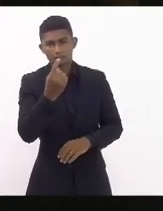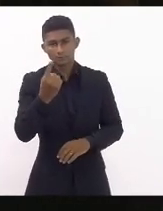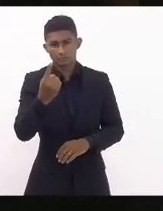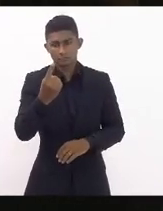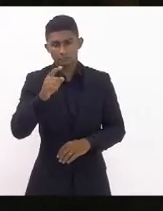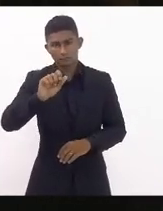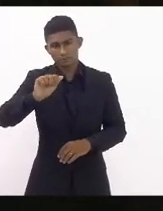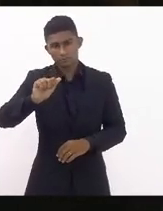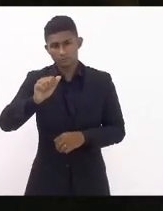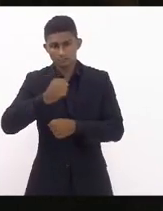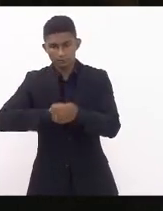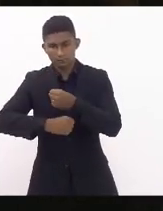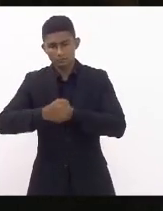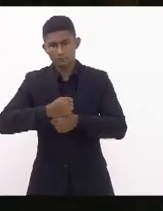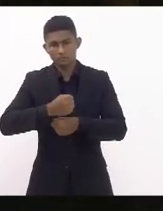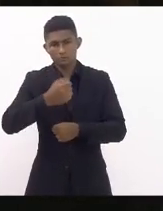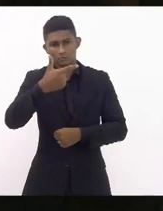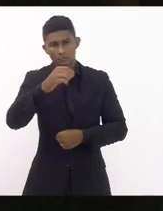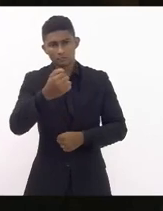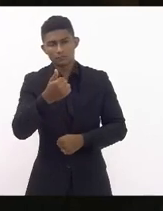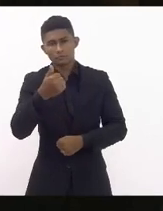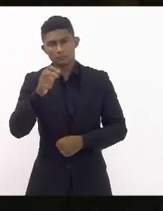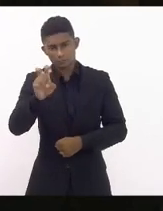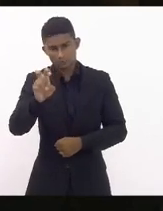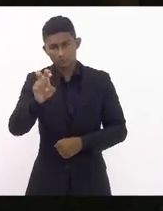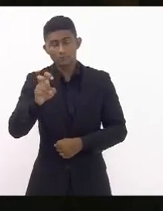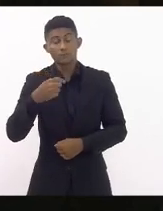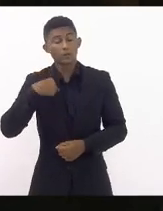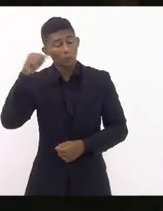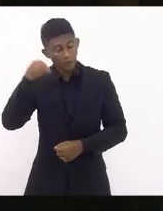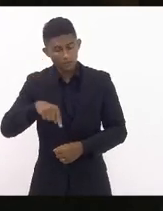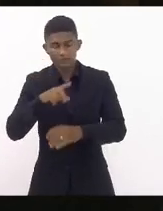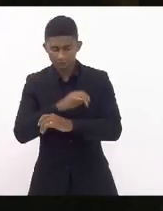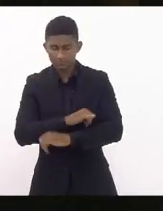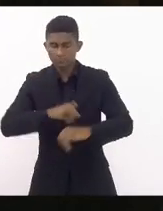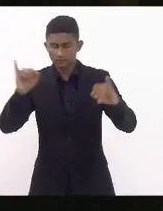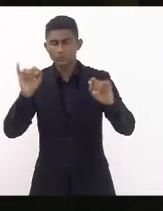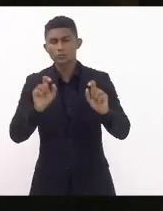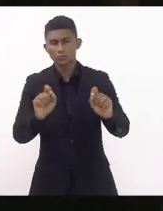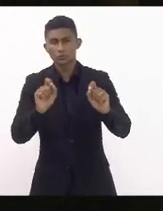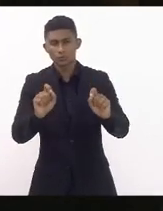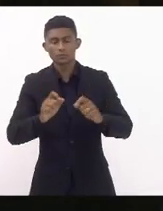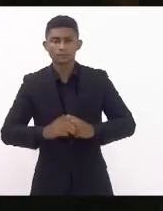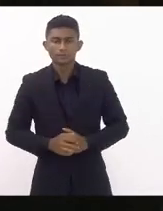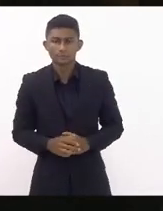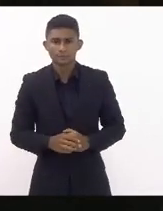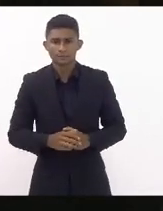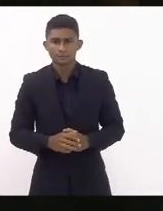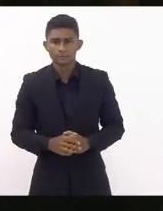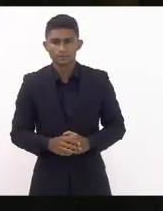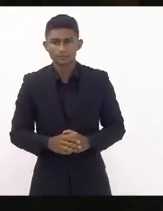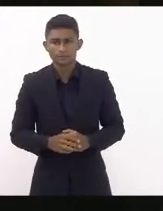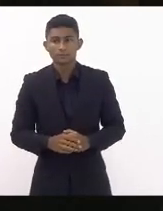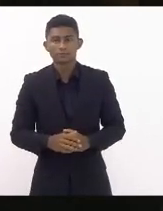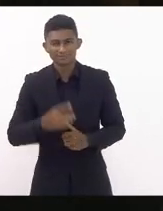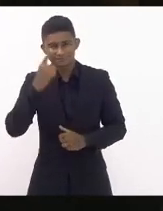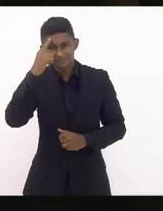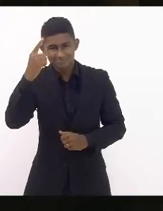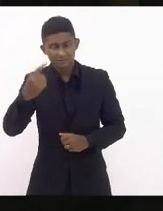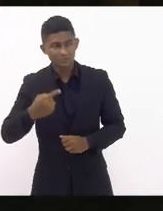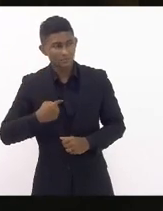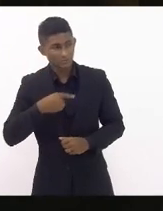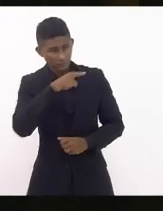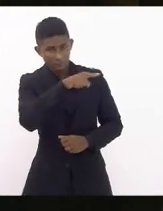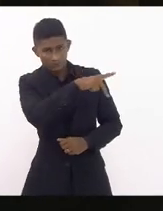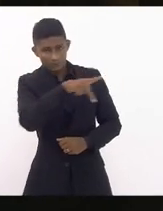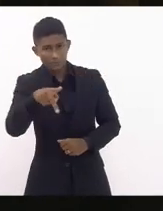761-A de 2015. E queria registrar aqui também que, assim que eu solicitei ao presidente